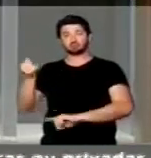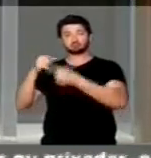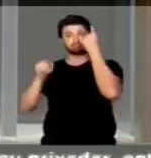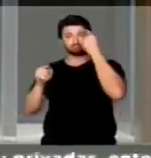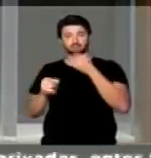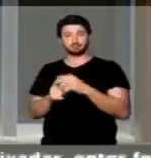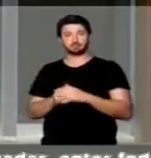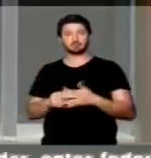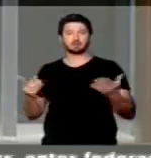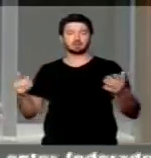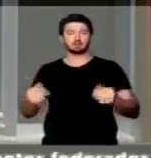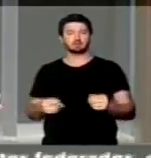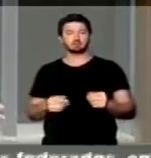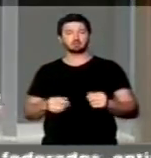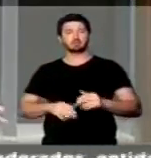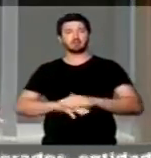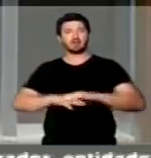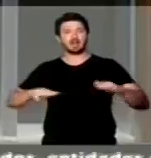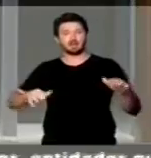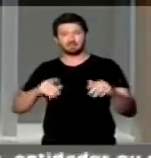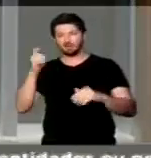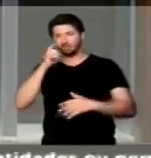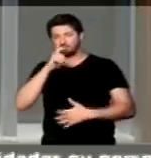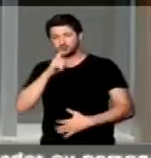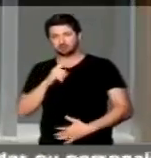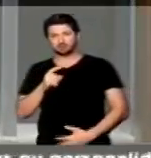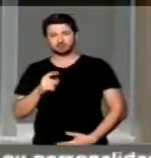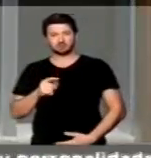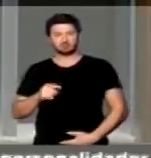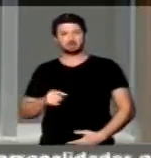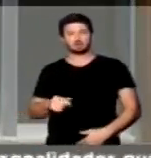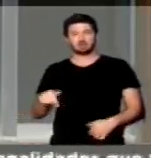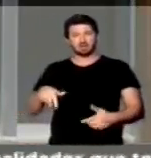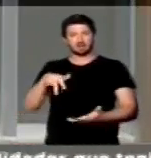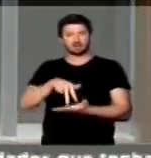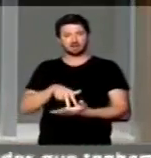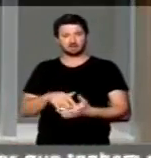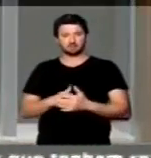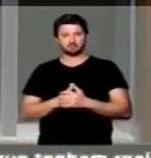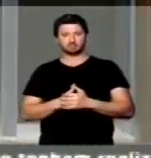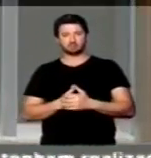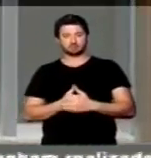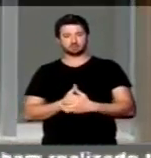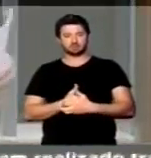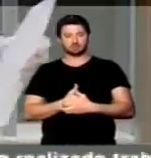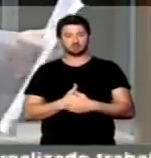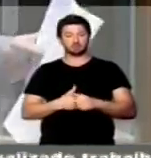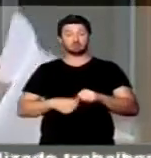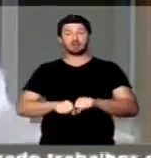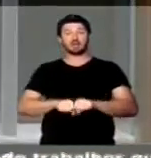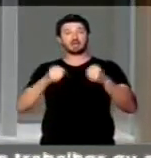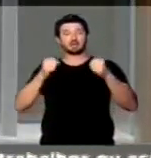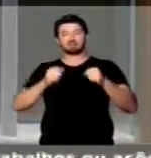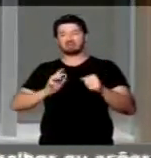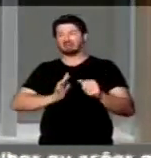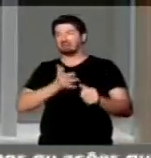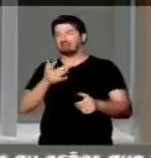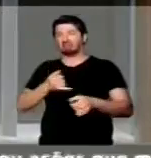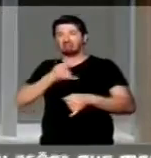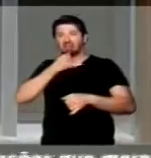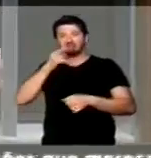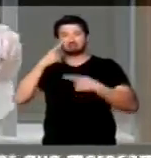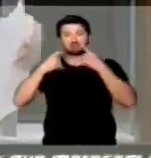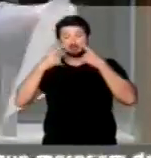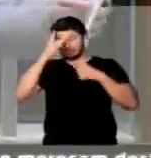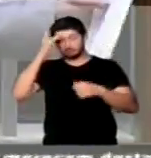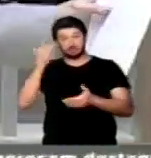senhor presidente, para desfazer as mentiras que são contadas dessa tribuna, para desfazer as lamúrias daqueles que